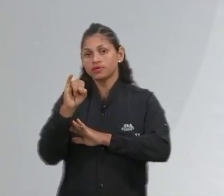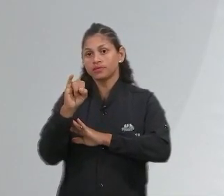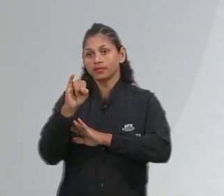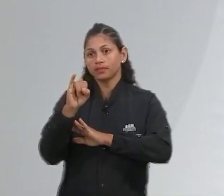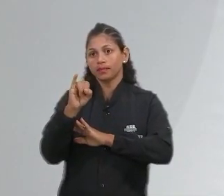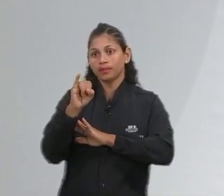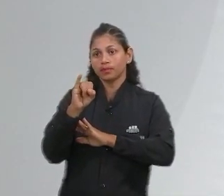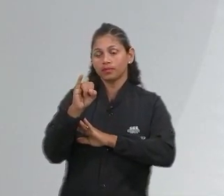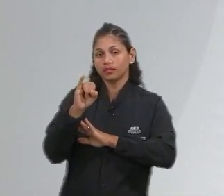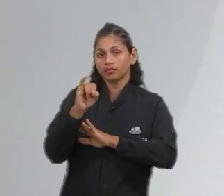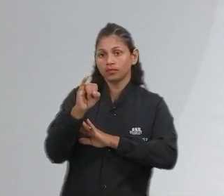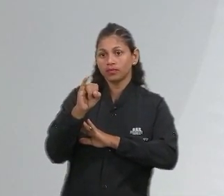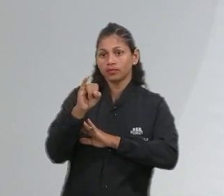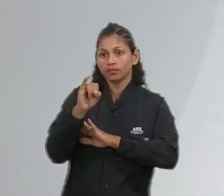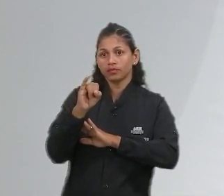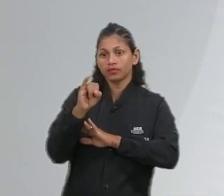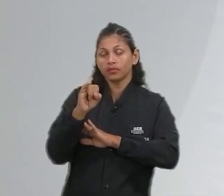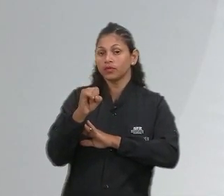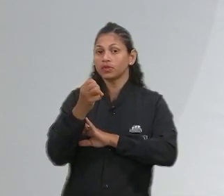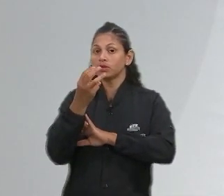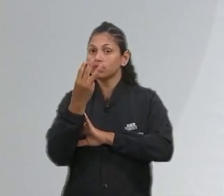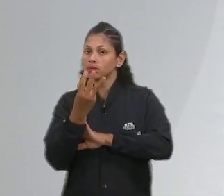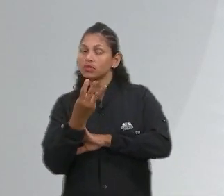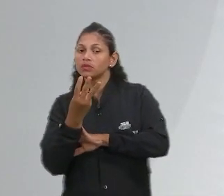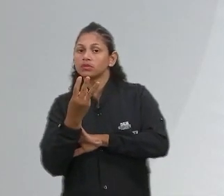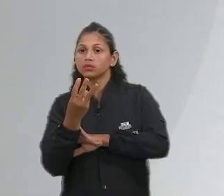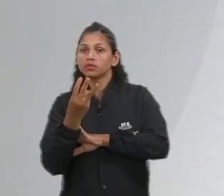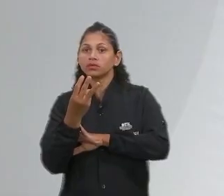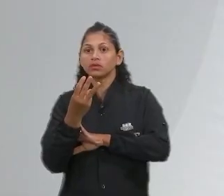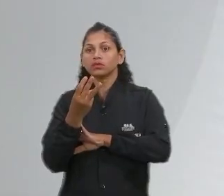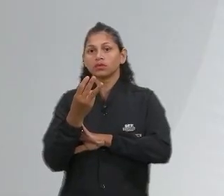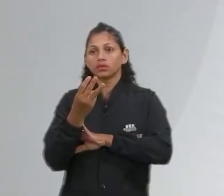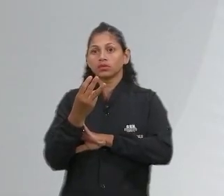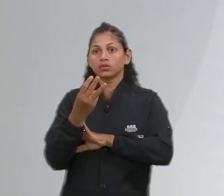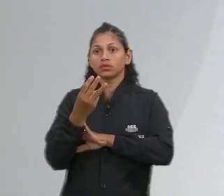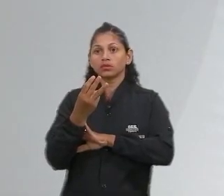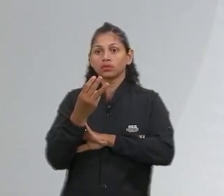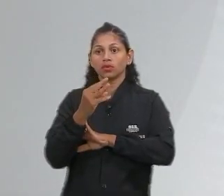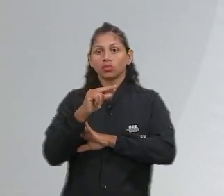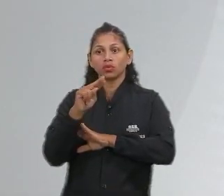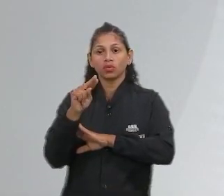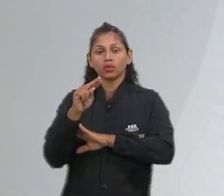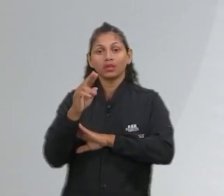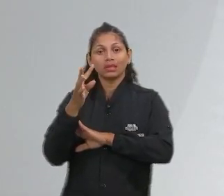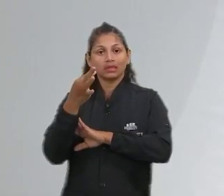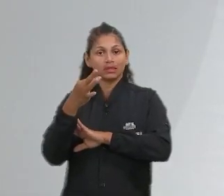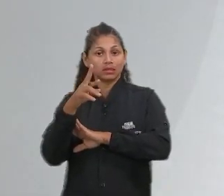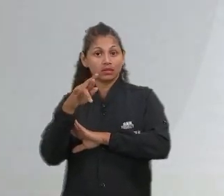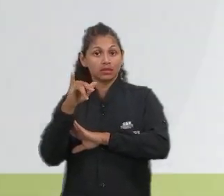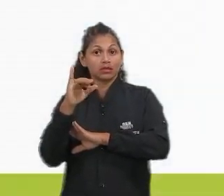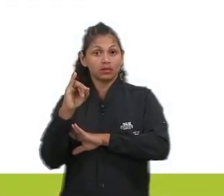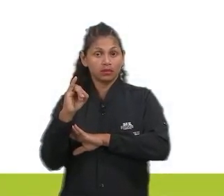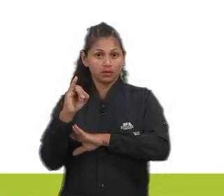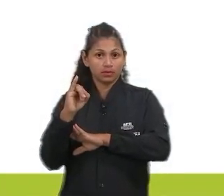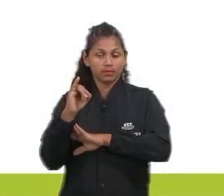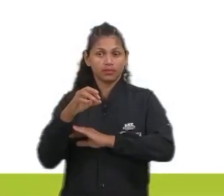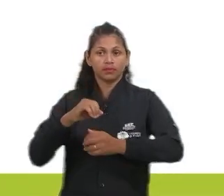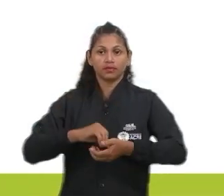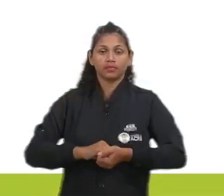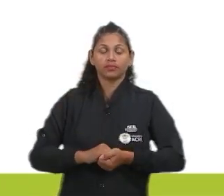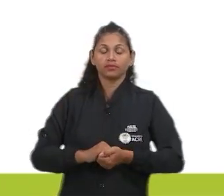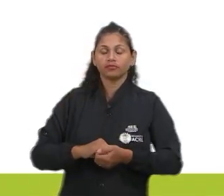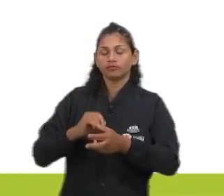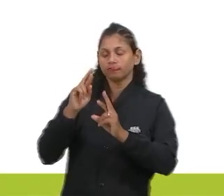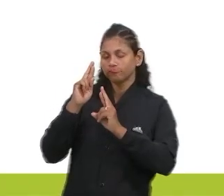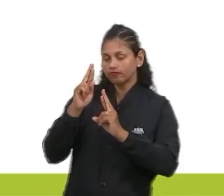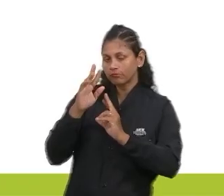E a hidroxila do álcool apareceu 3 vezes, eu vou classificar aí como triálcool. Espero que você tenha